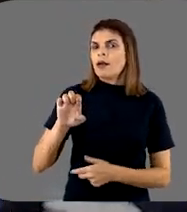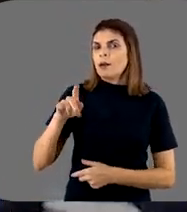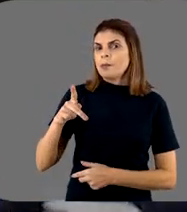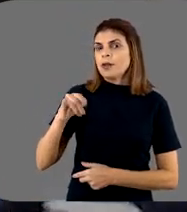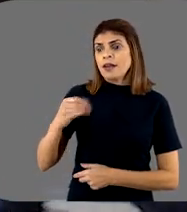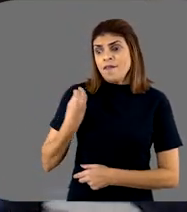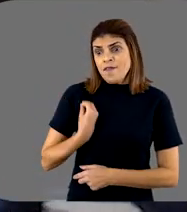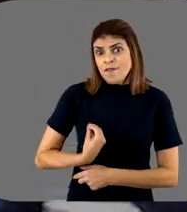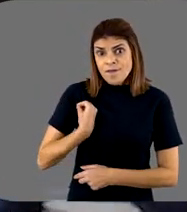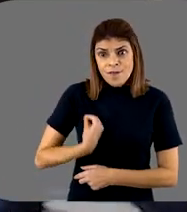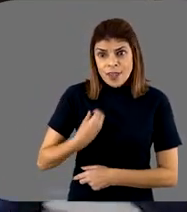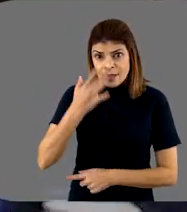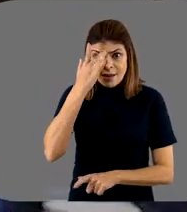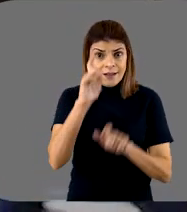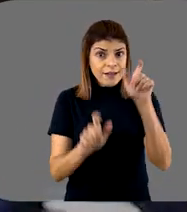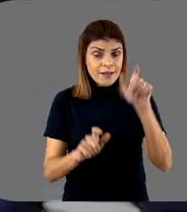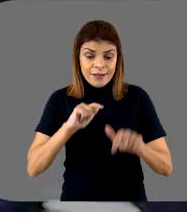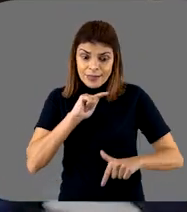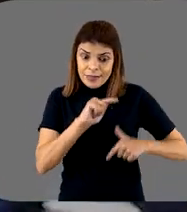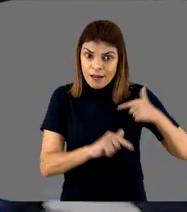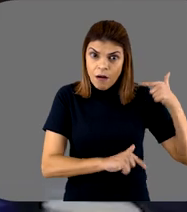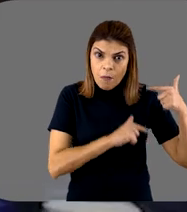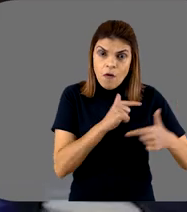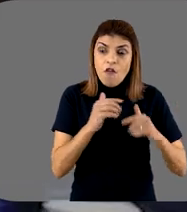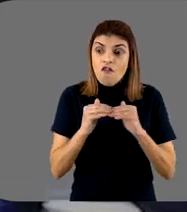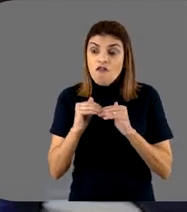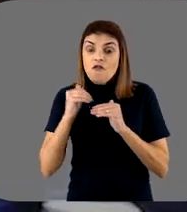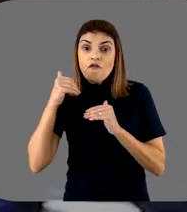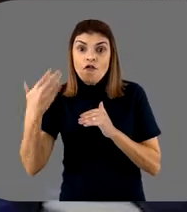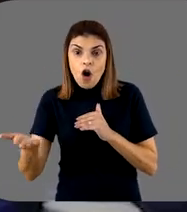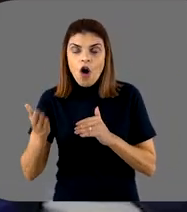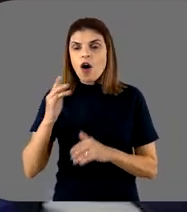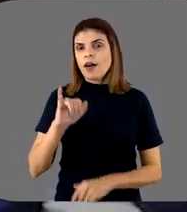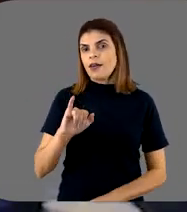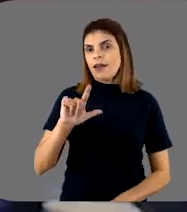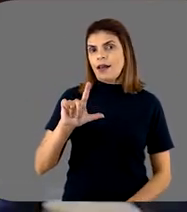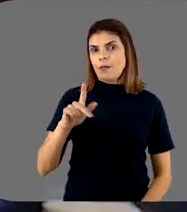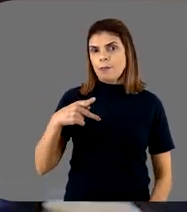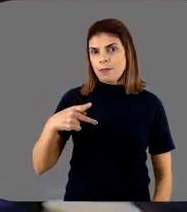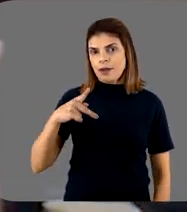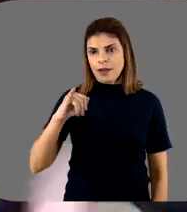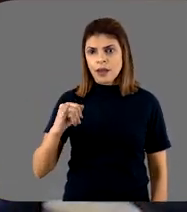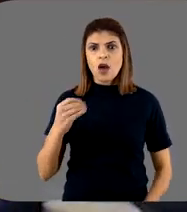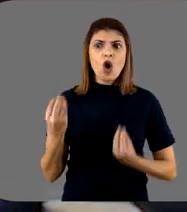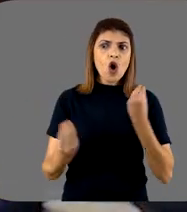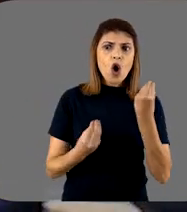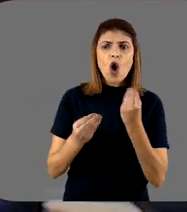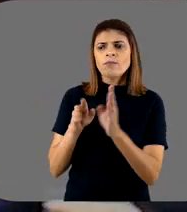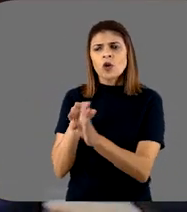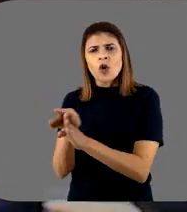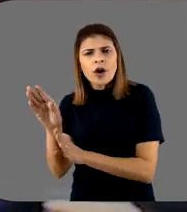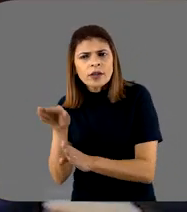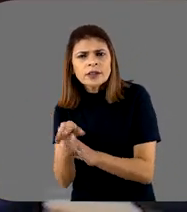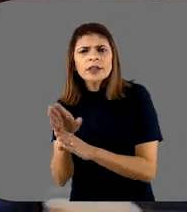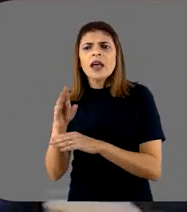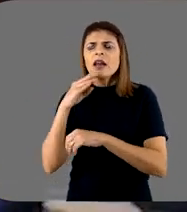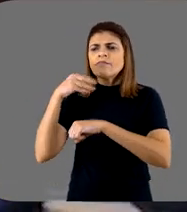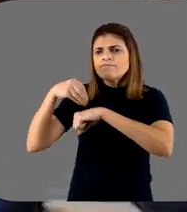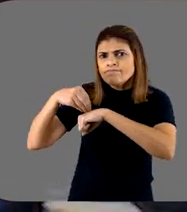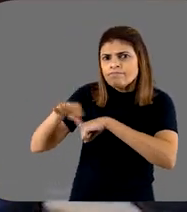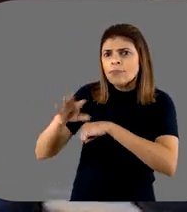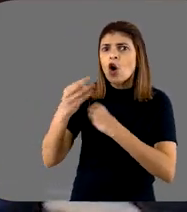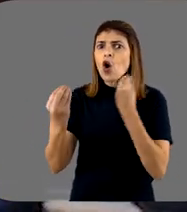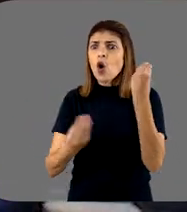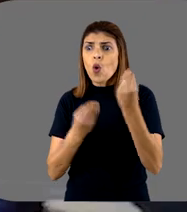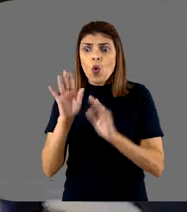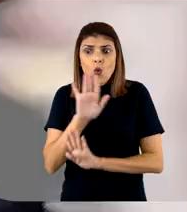E a vida dessas pessoas de todos nós Trabalhadores de rpi fora da rpi né dando a conselhos e